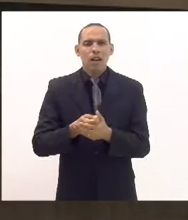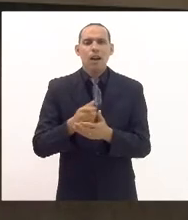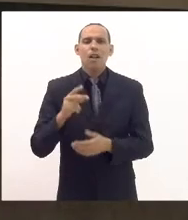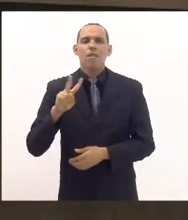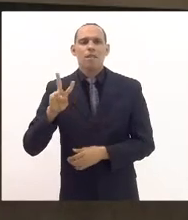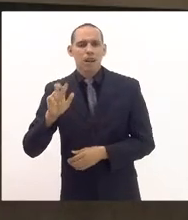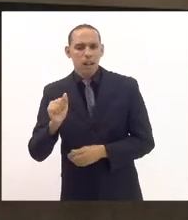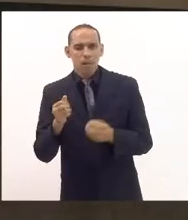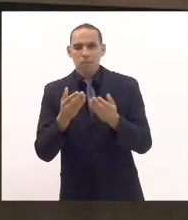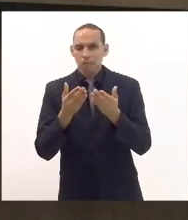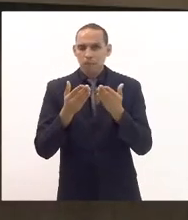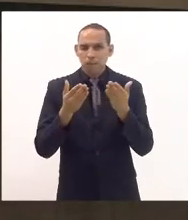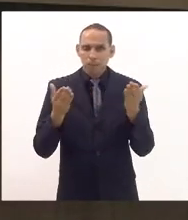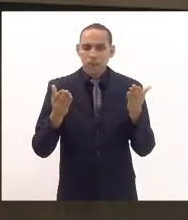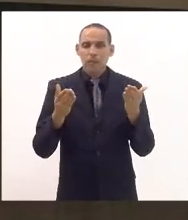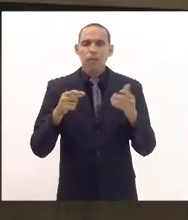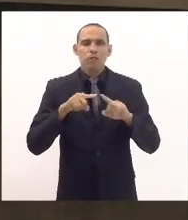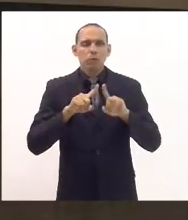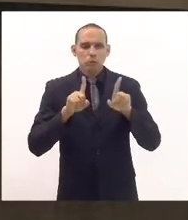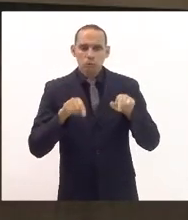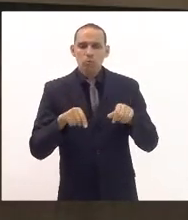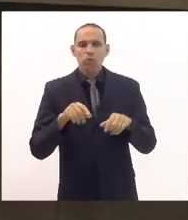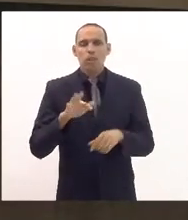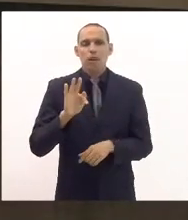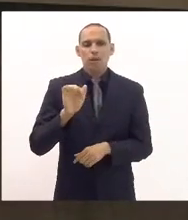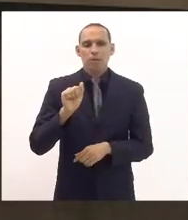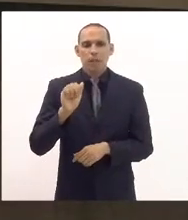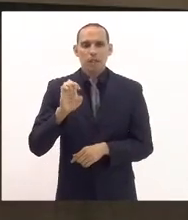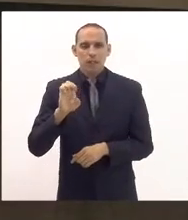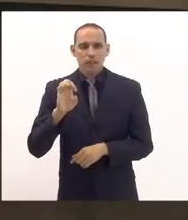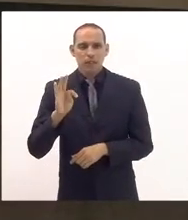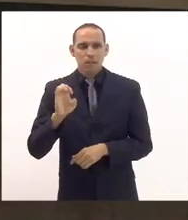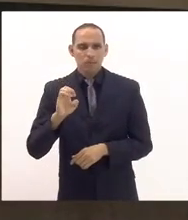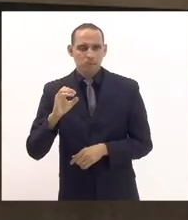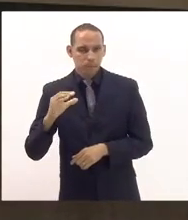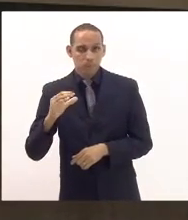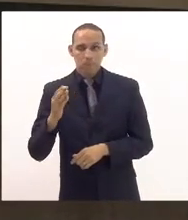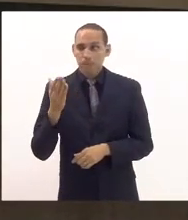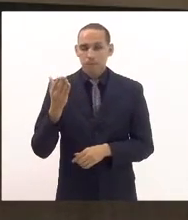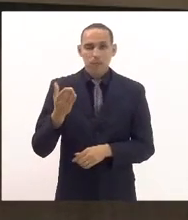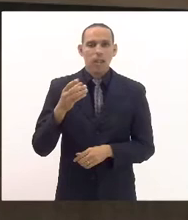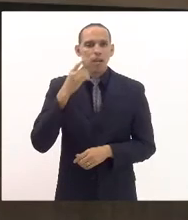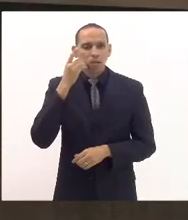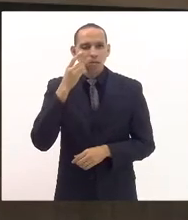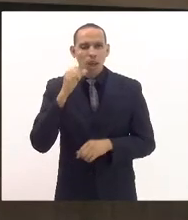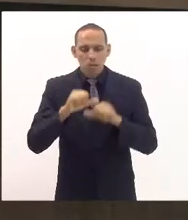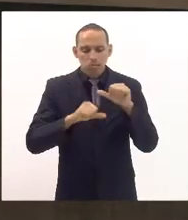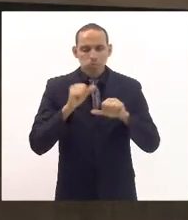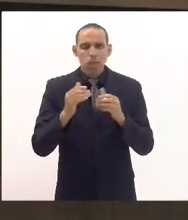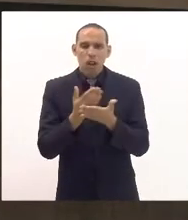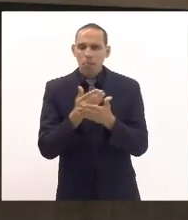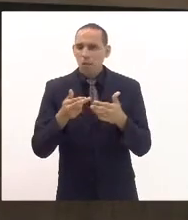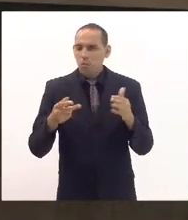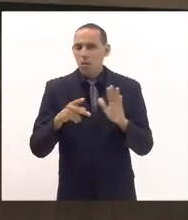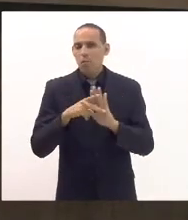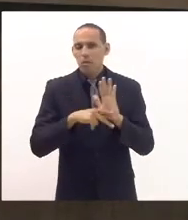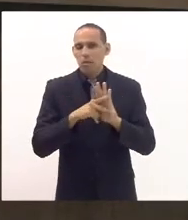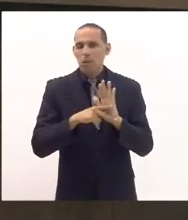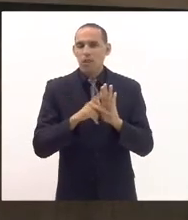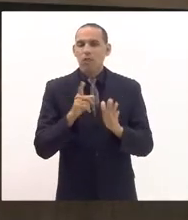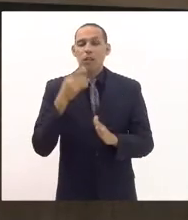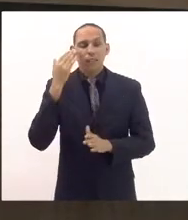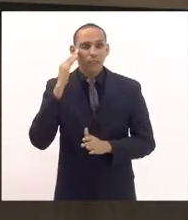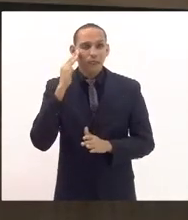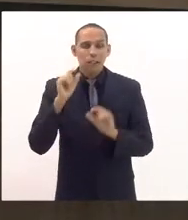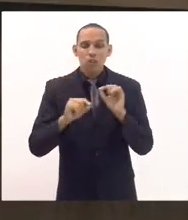auxílio-alimentação dos trabalhadores da Faetec o deputado Márcio Pacheco fez algumas mudanças no projeto que a gente entende